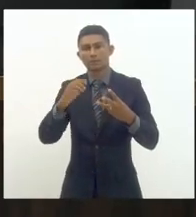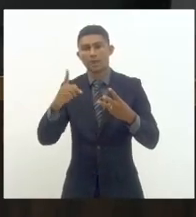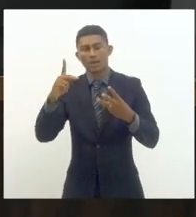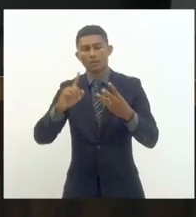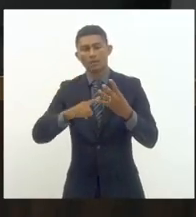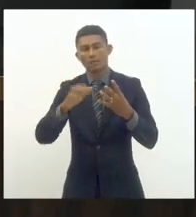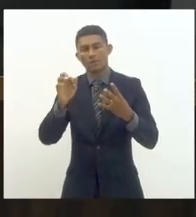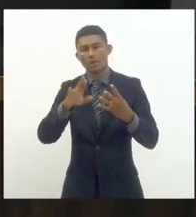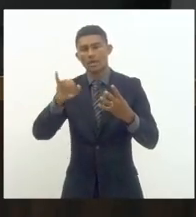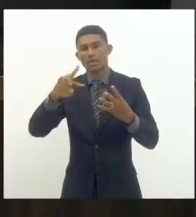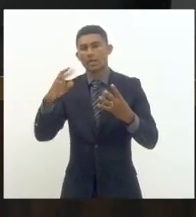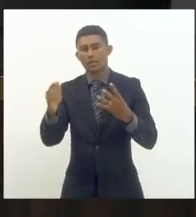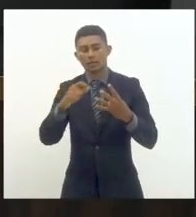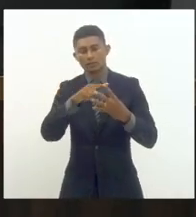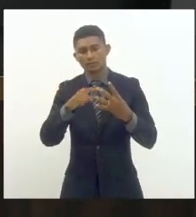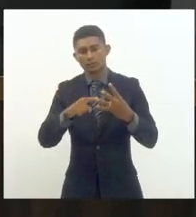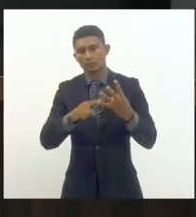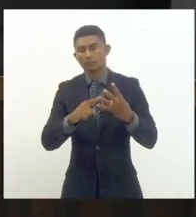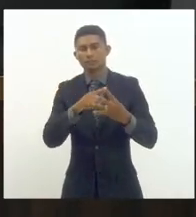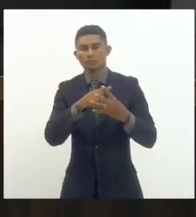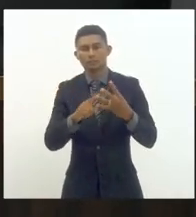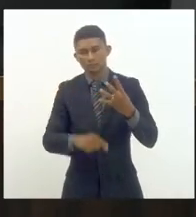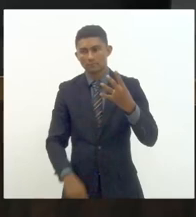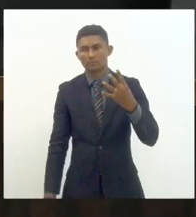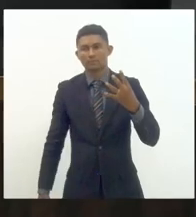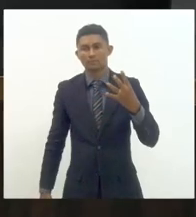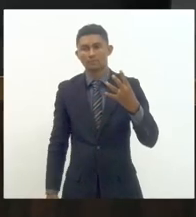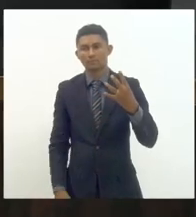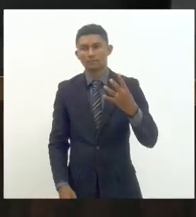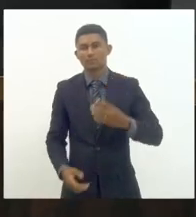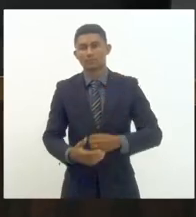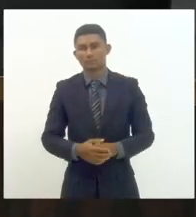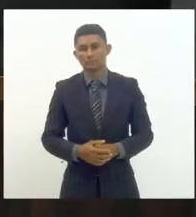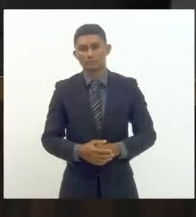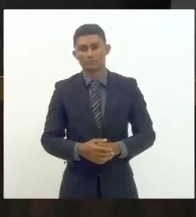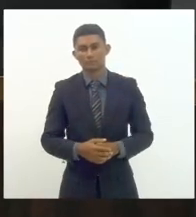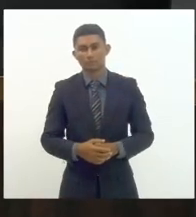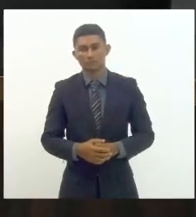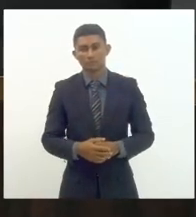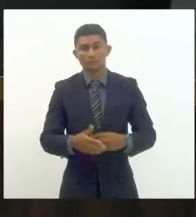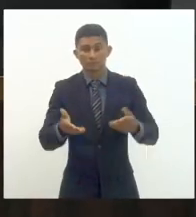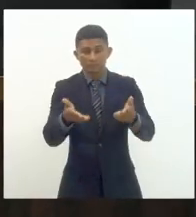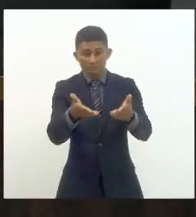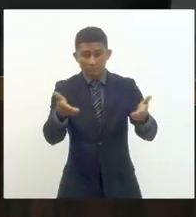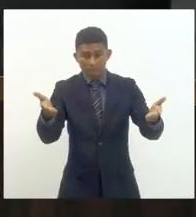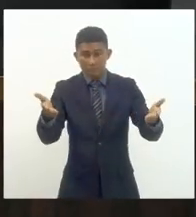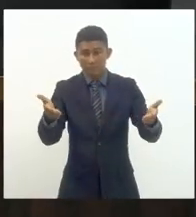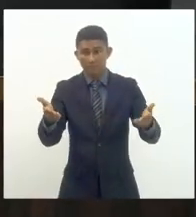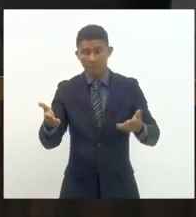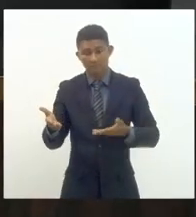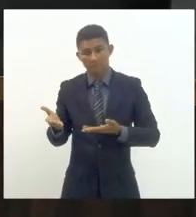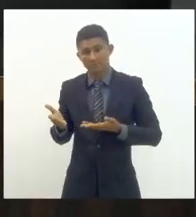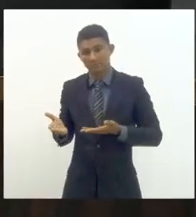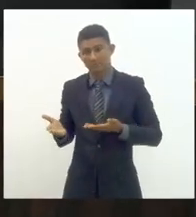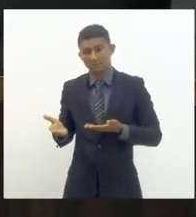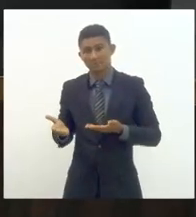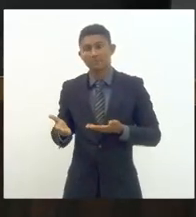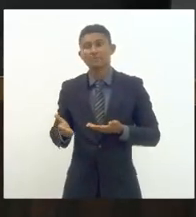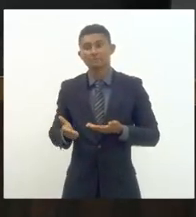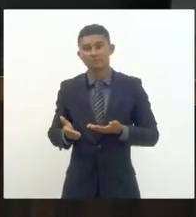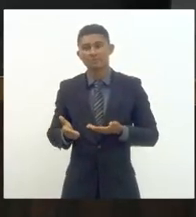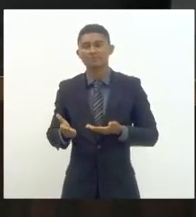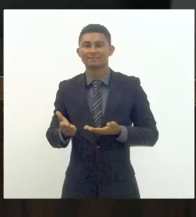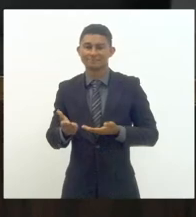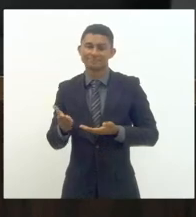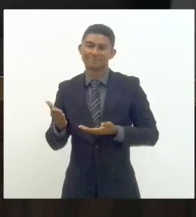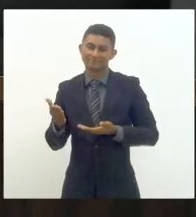Tá bom. Saiu o CAC. Agora. Saiu o CAC. Eu vou deixar vocês com a presença agradável e